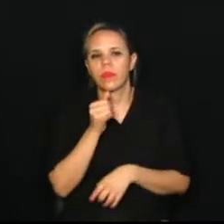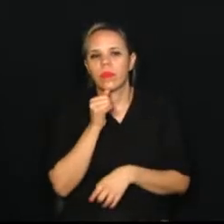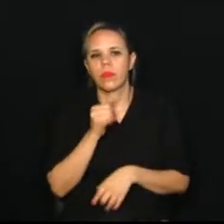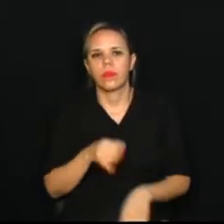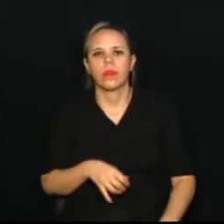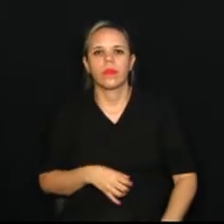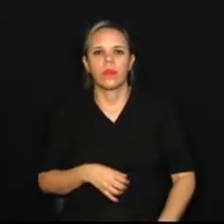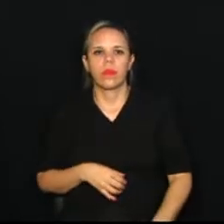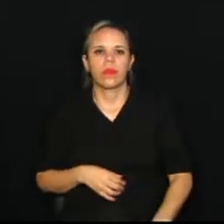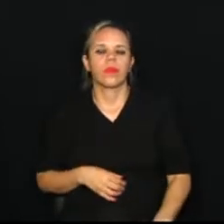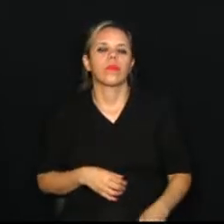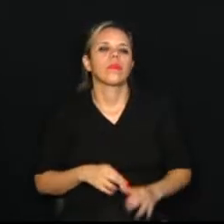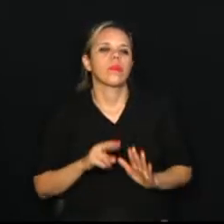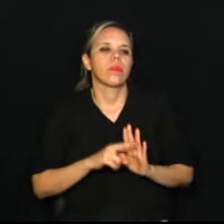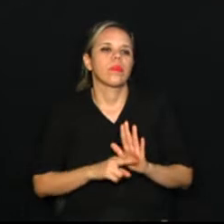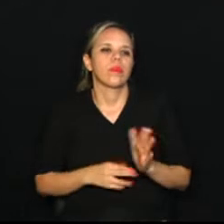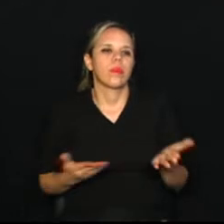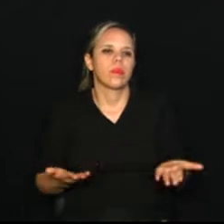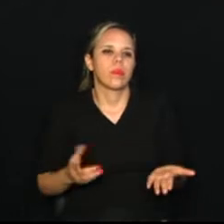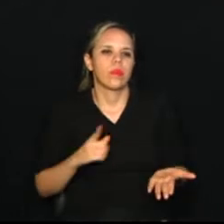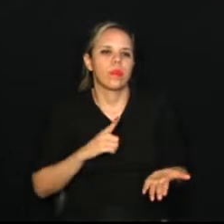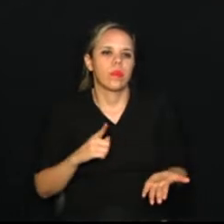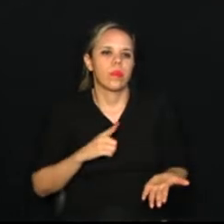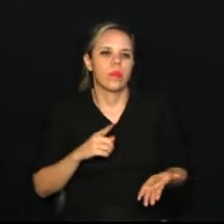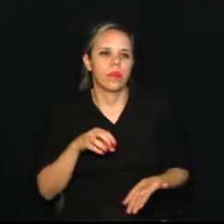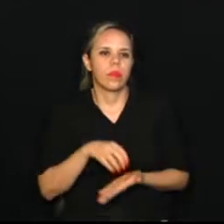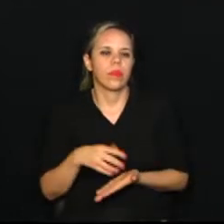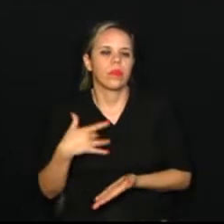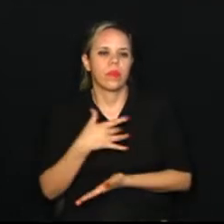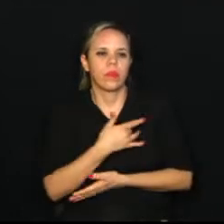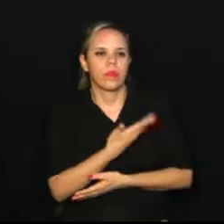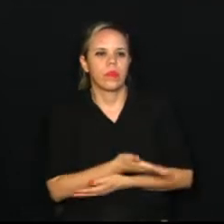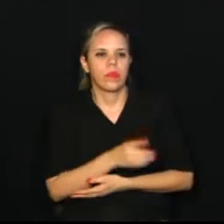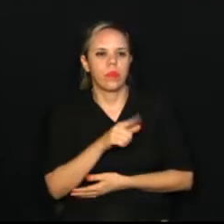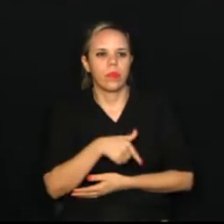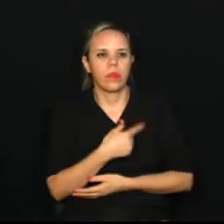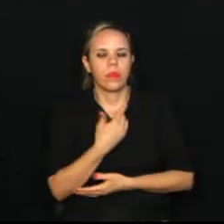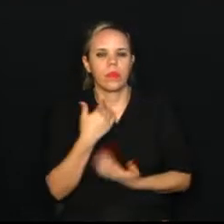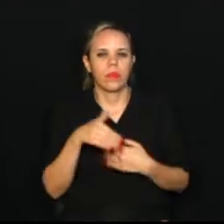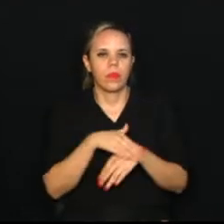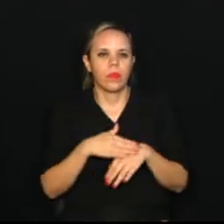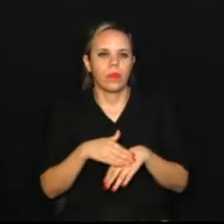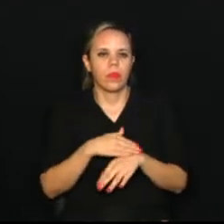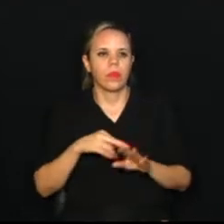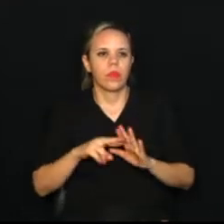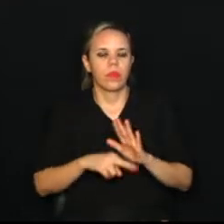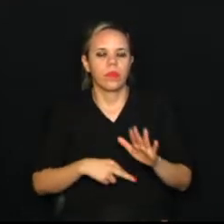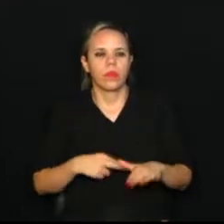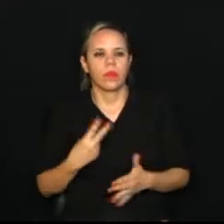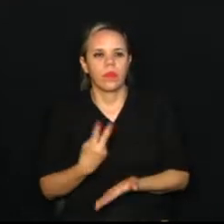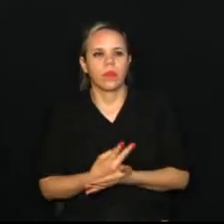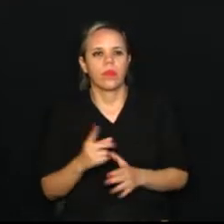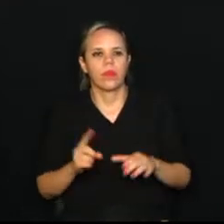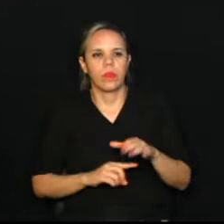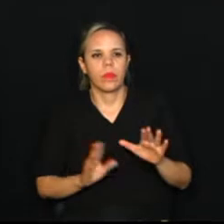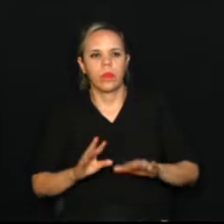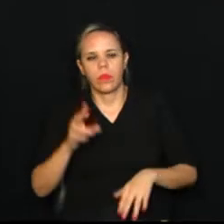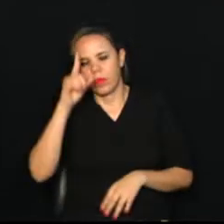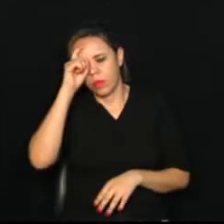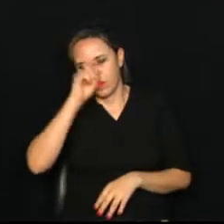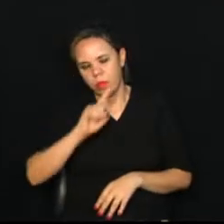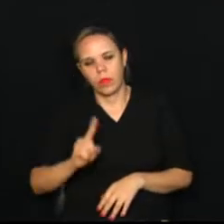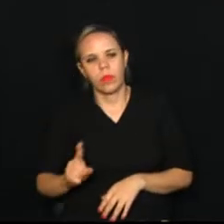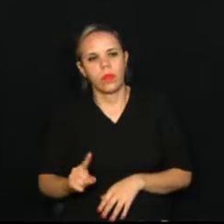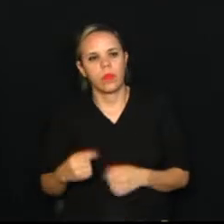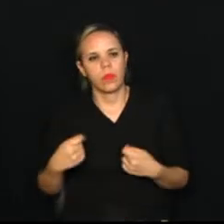um prontuário que hoje tem num posto de saúde, ele não conversa com o prontuário daquele mesmo paciente no hospital. E